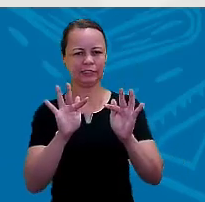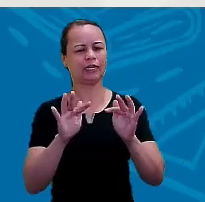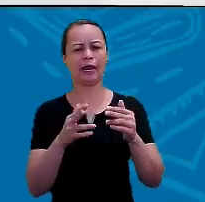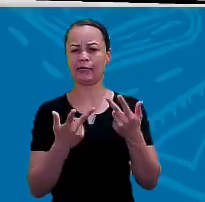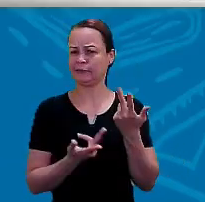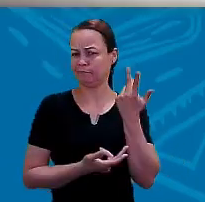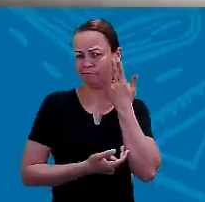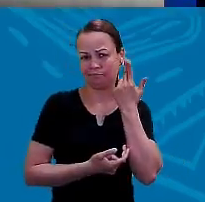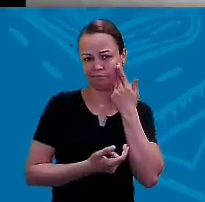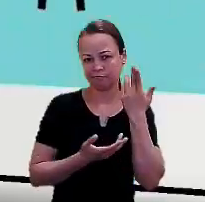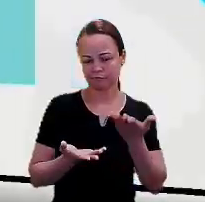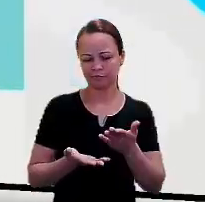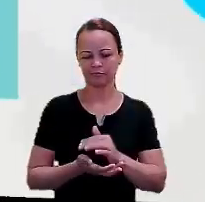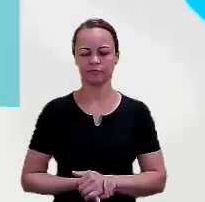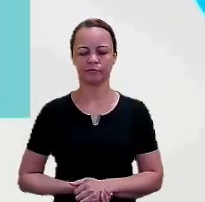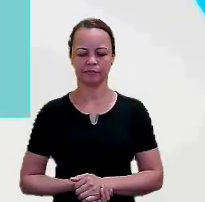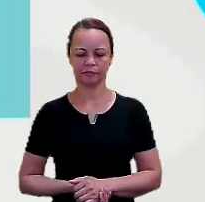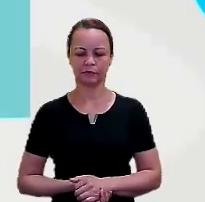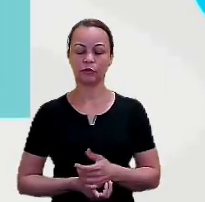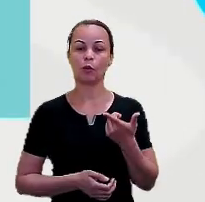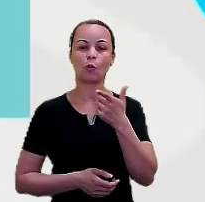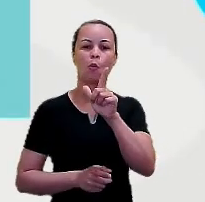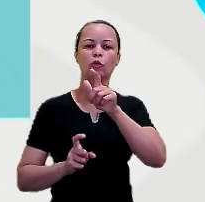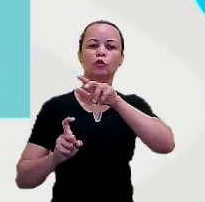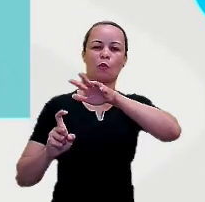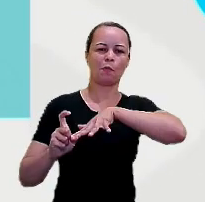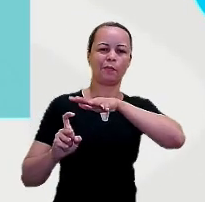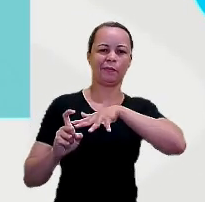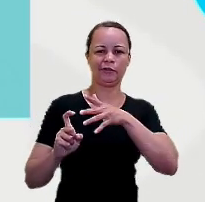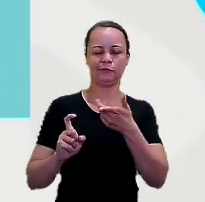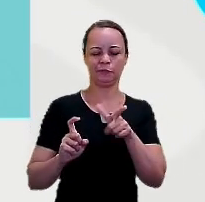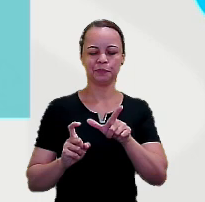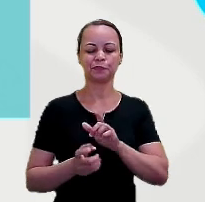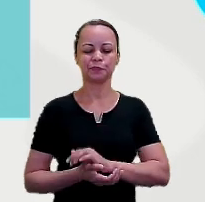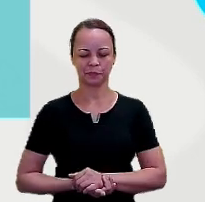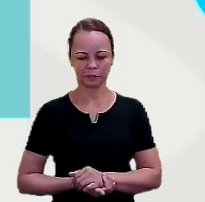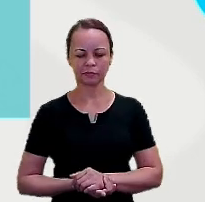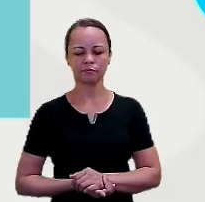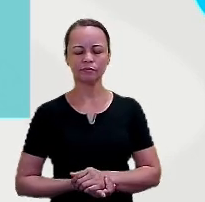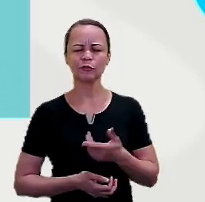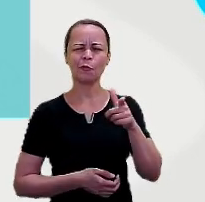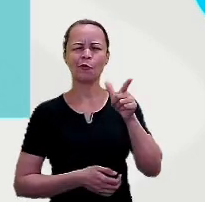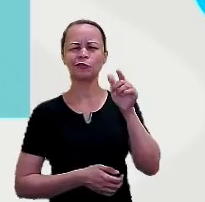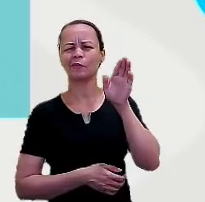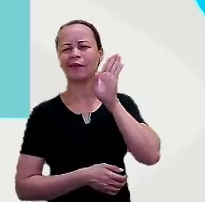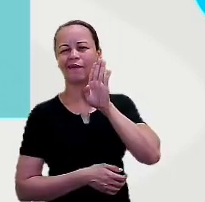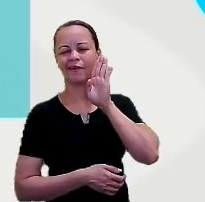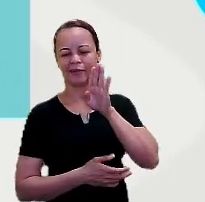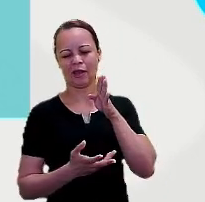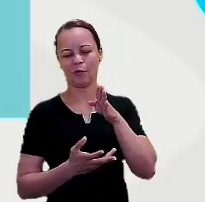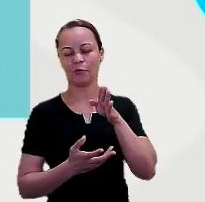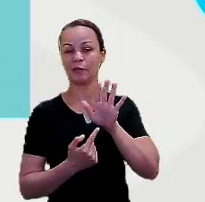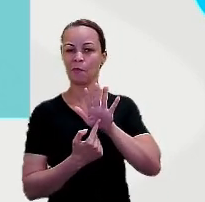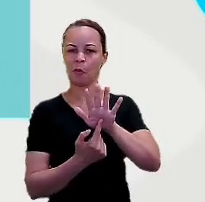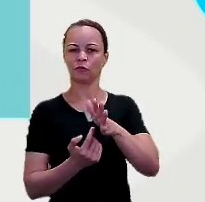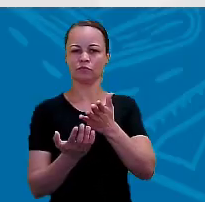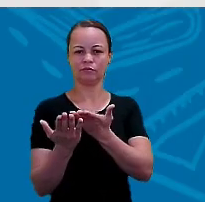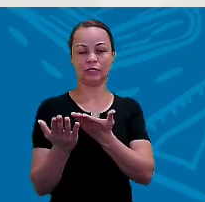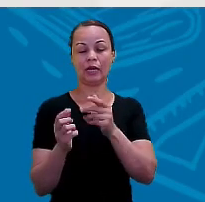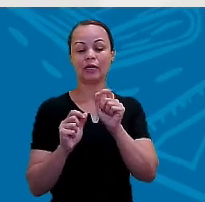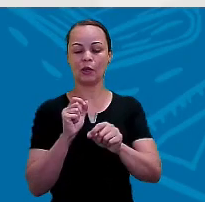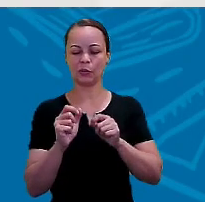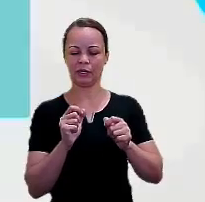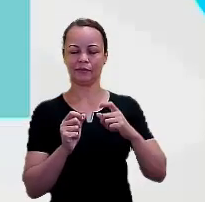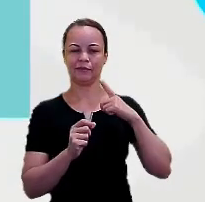isso, vamos lá para o nosso próximo mito. E outro mito que eu acho que é muito legal a gente trazer luz a ele, é essa ideia que a gente teria um